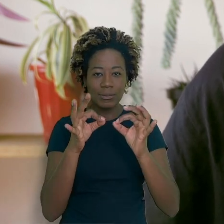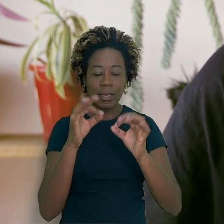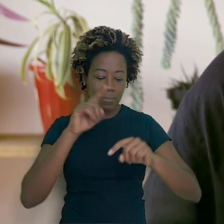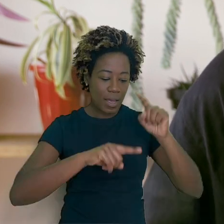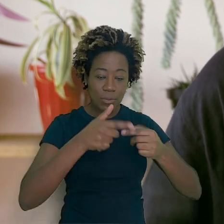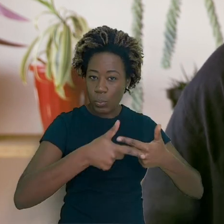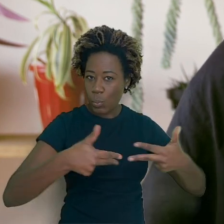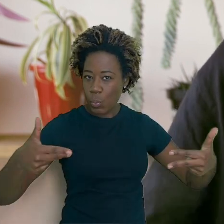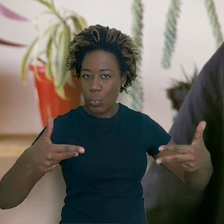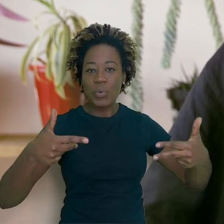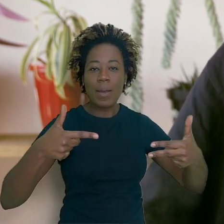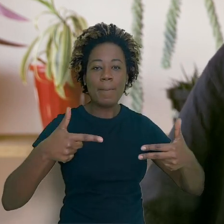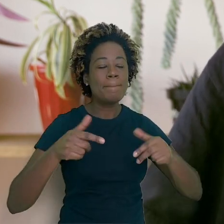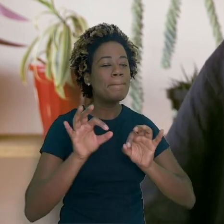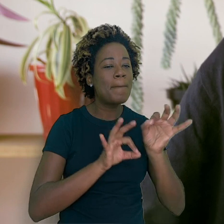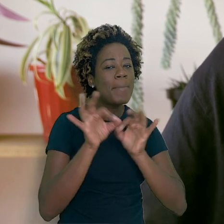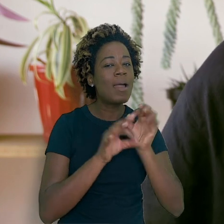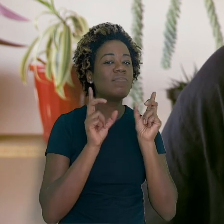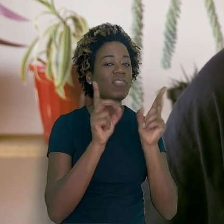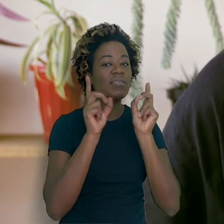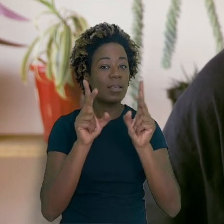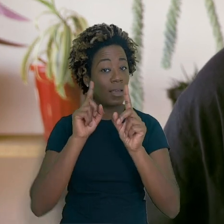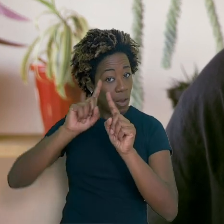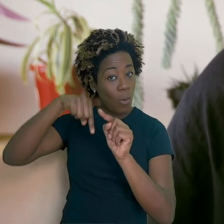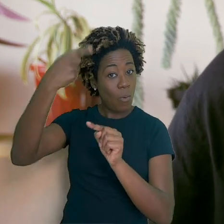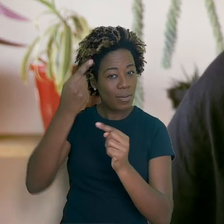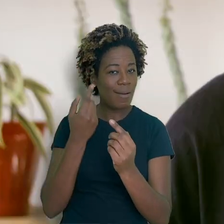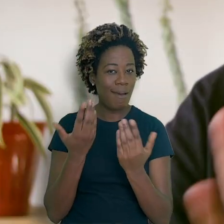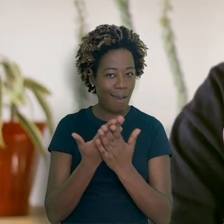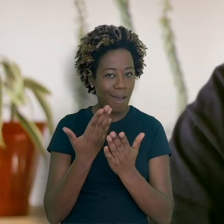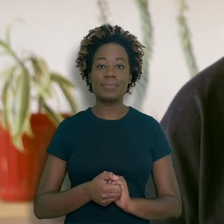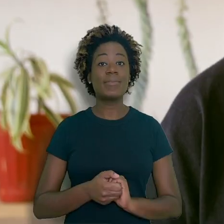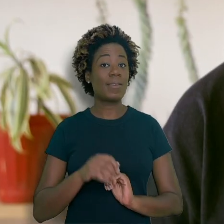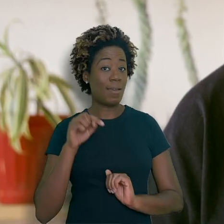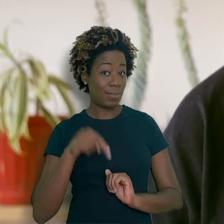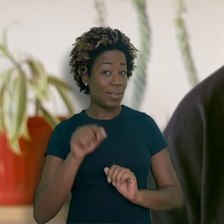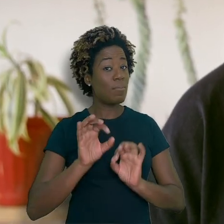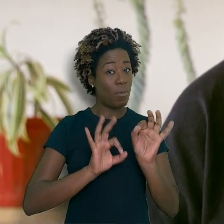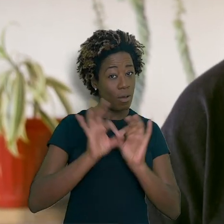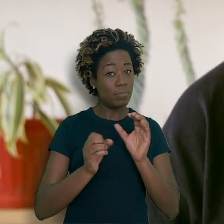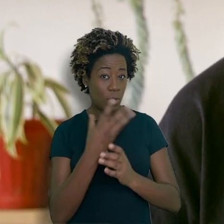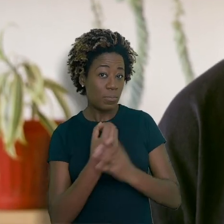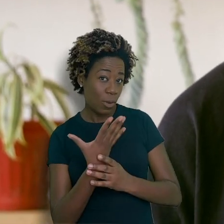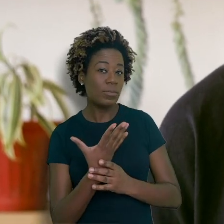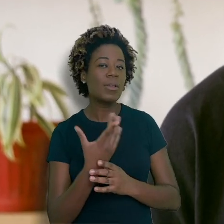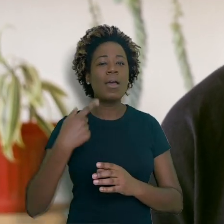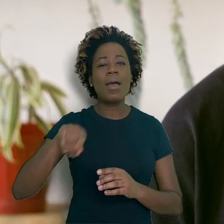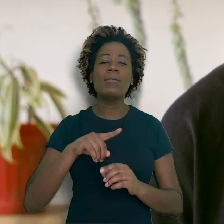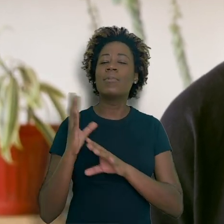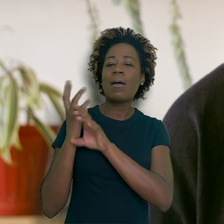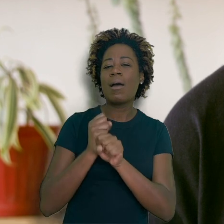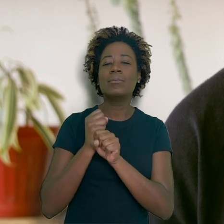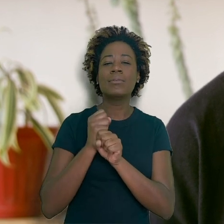para o seu material e se preparar para vender. Na nossa próxima aula, esse vai ser o assunto. Esse laboratório de produção é o resultado de